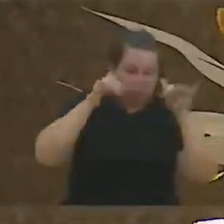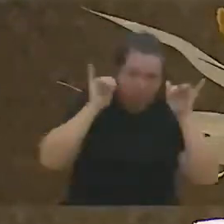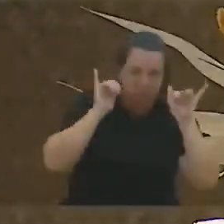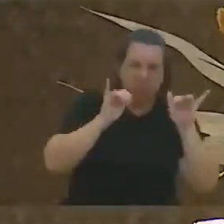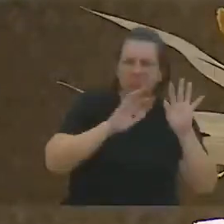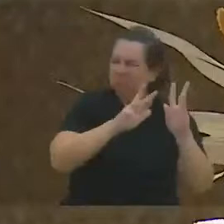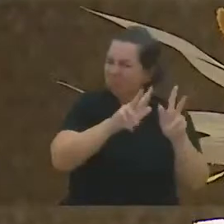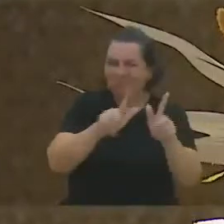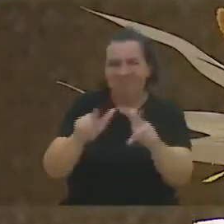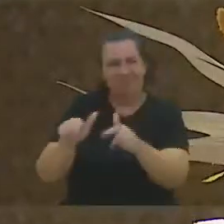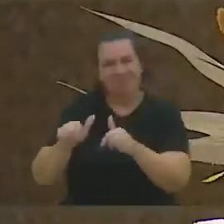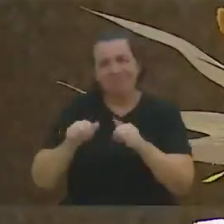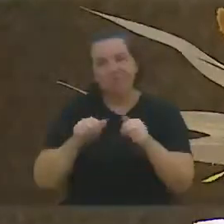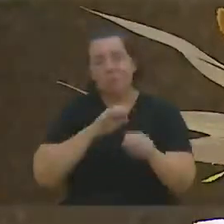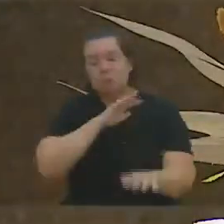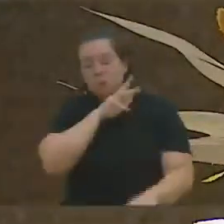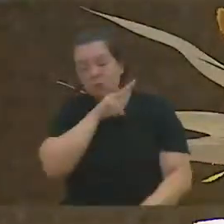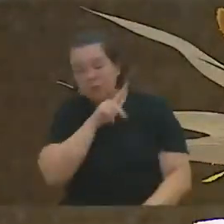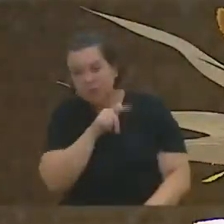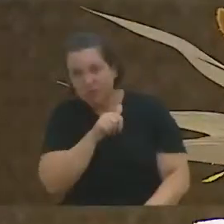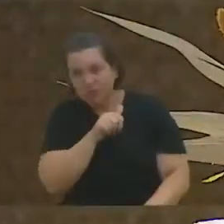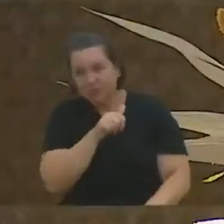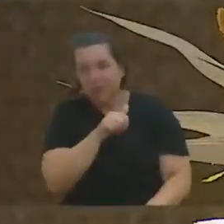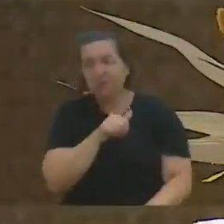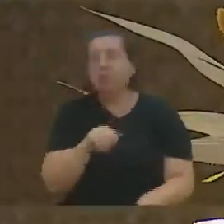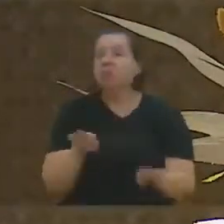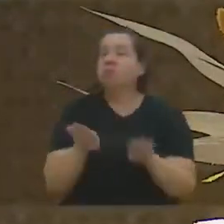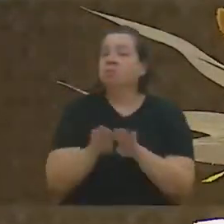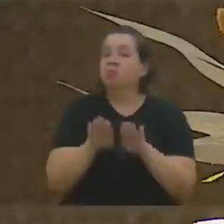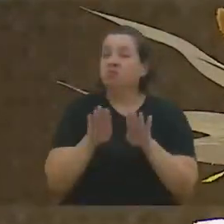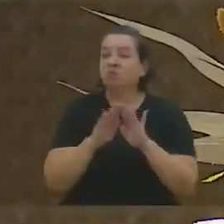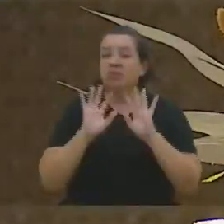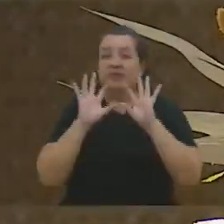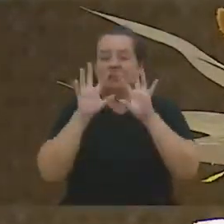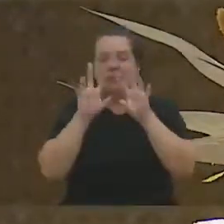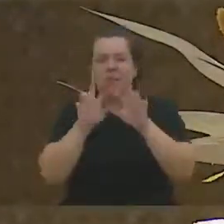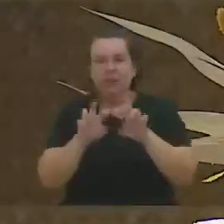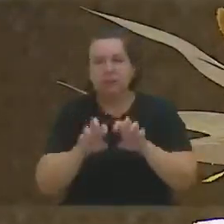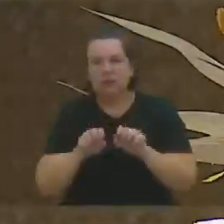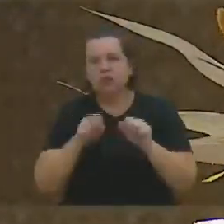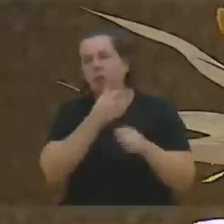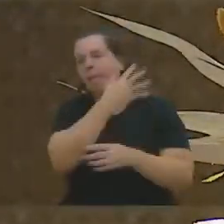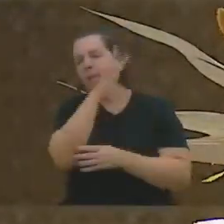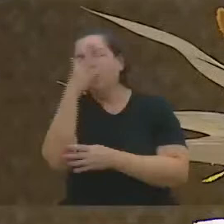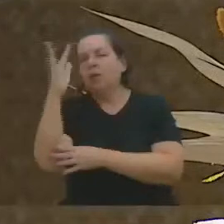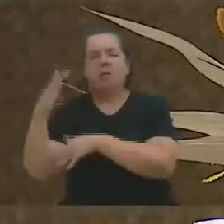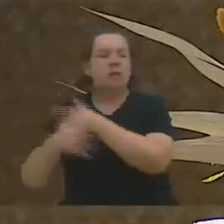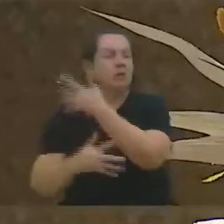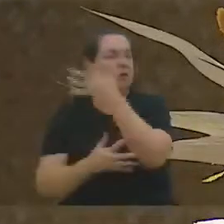rebanhos, todo o gado e as feras da mata,